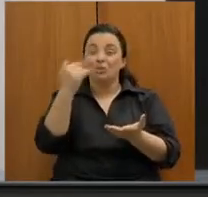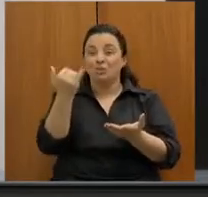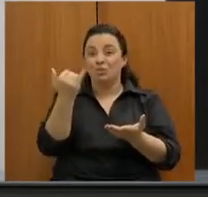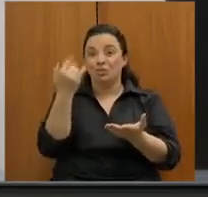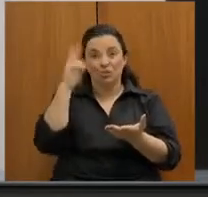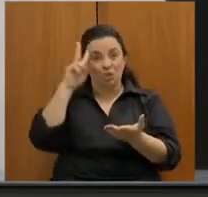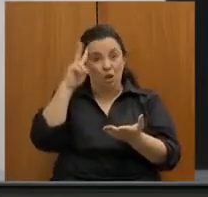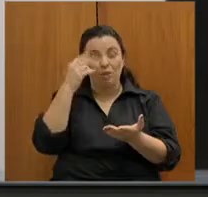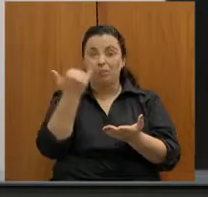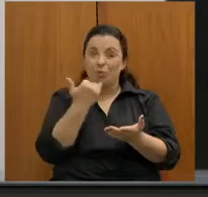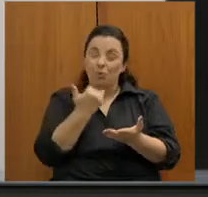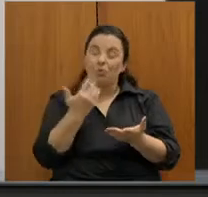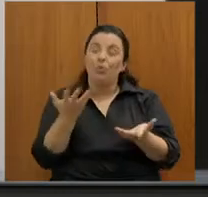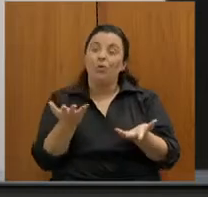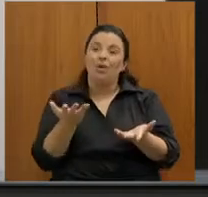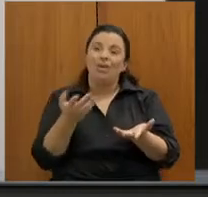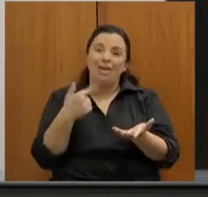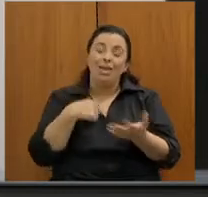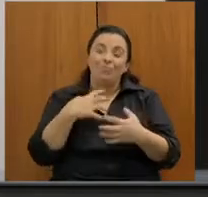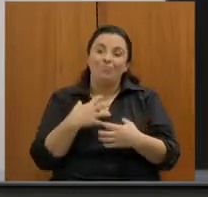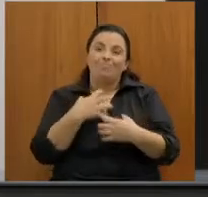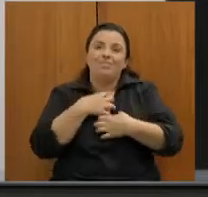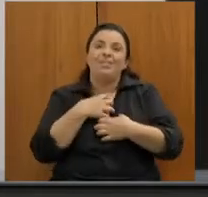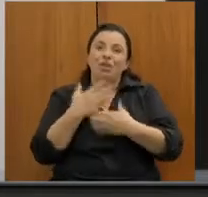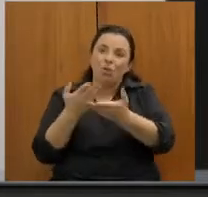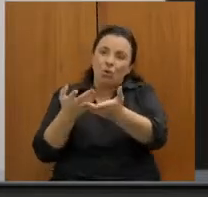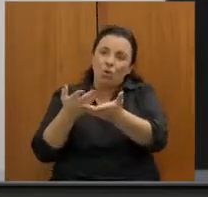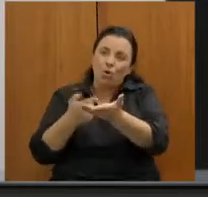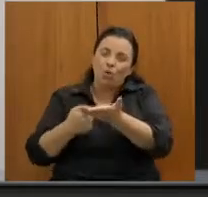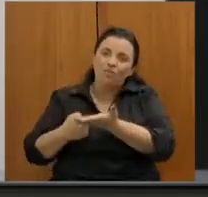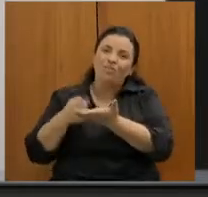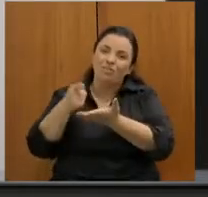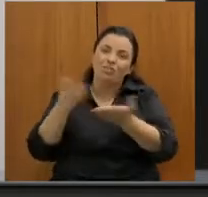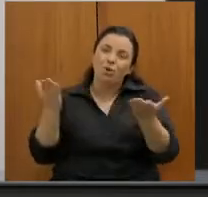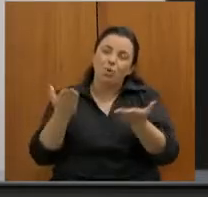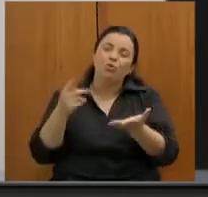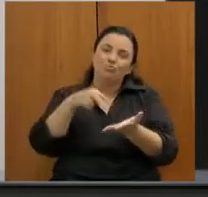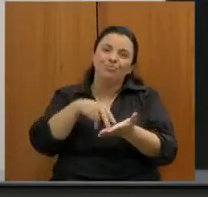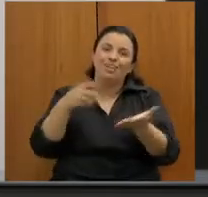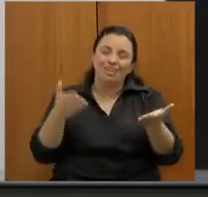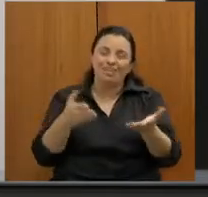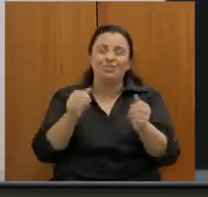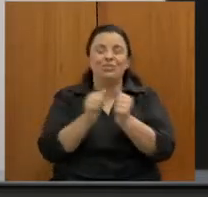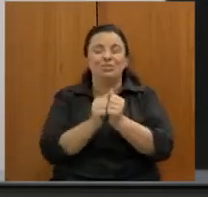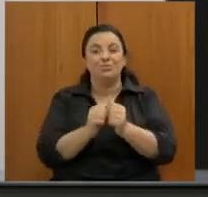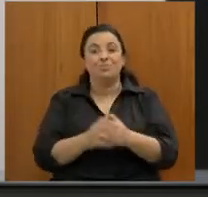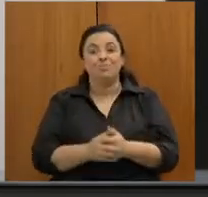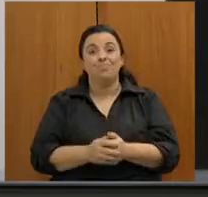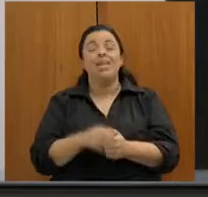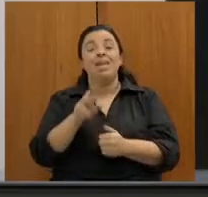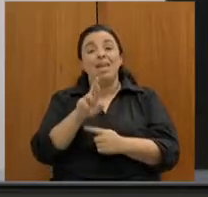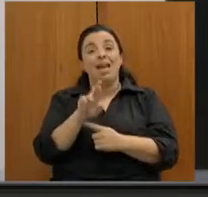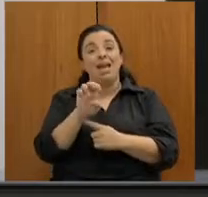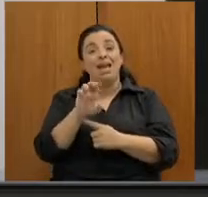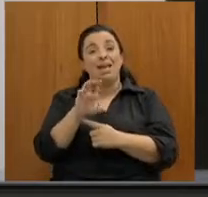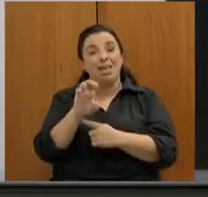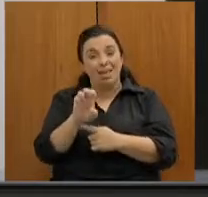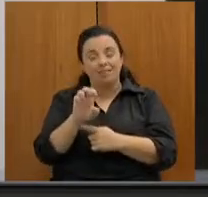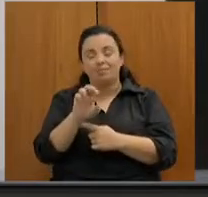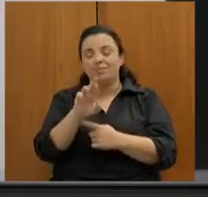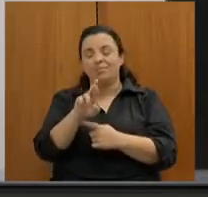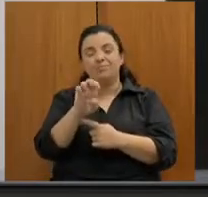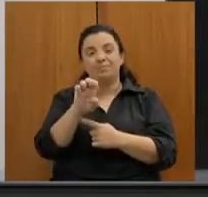né ao ponto de convidar a estar aqui conosco Obrigada Ângela e é assim a rede ela não é algo